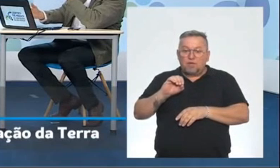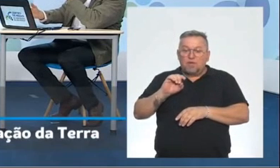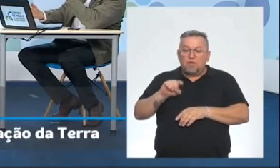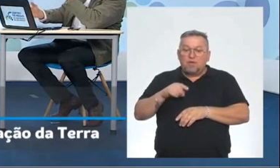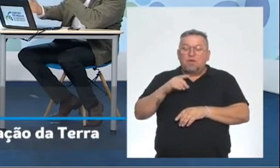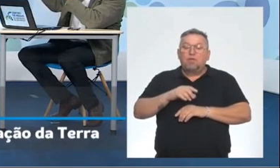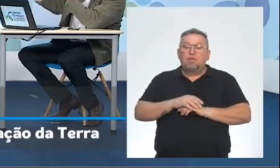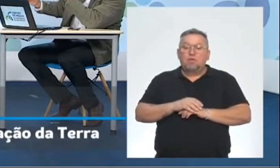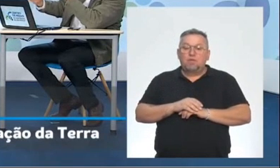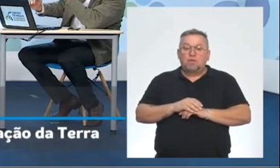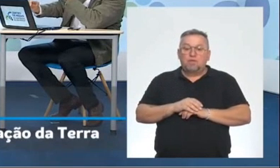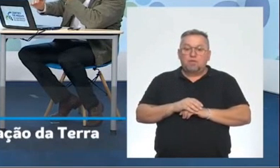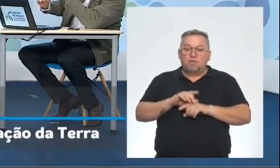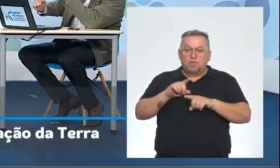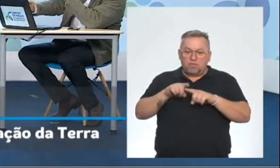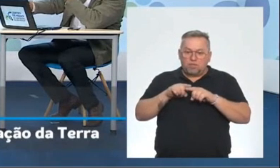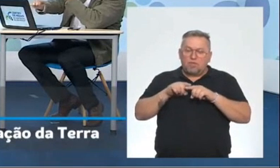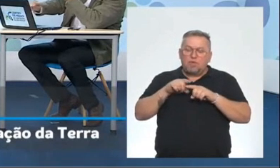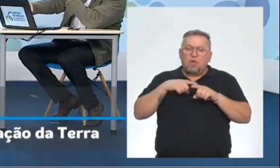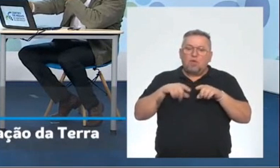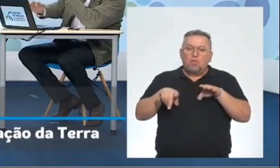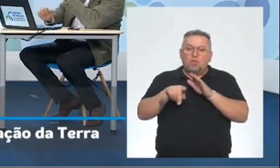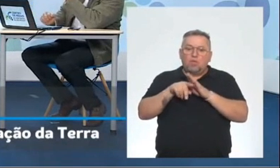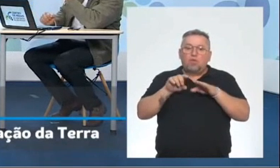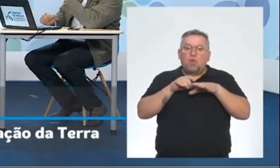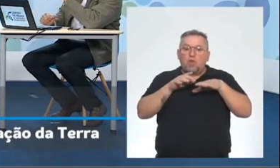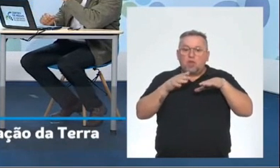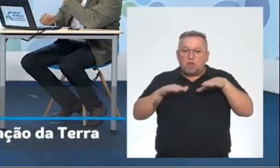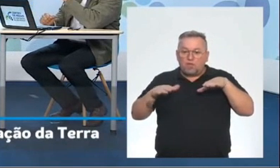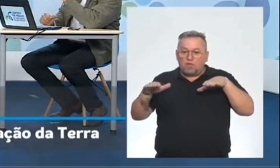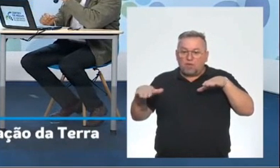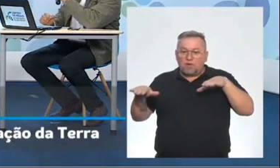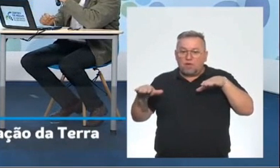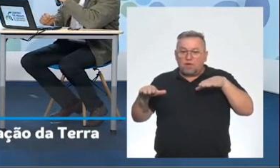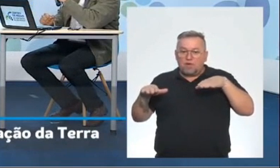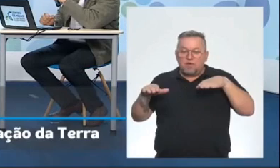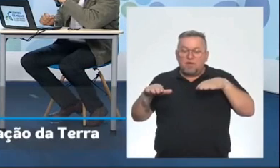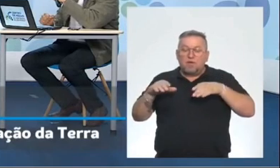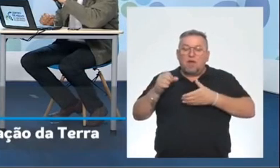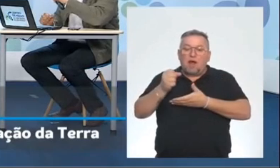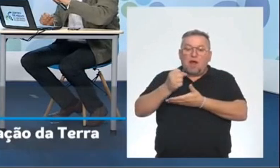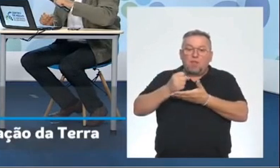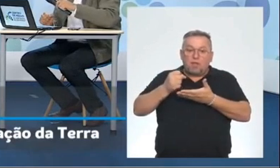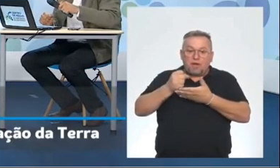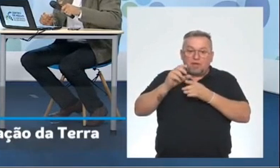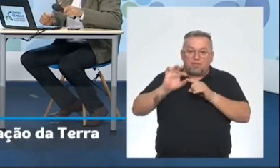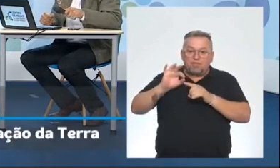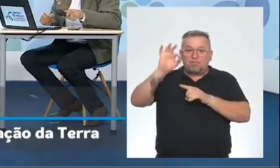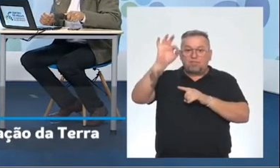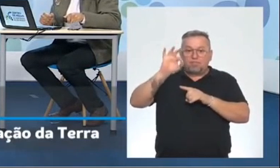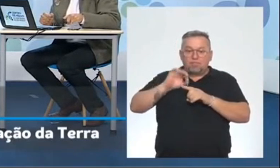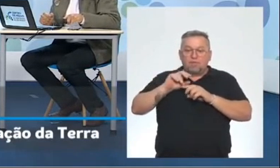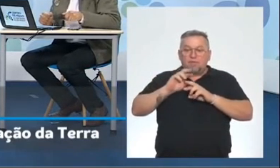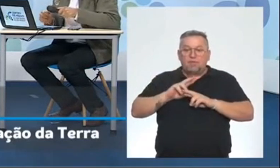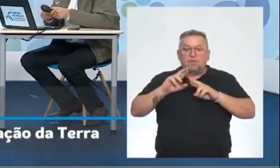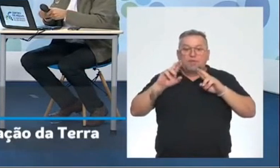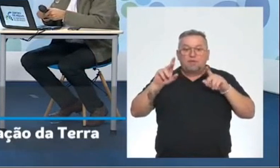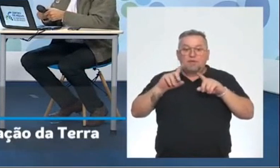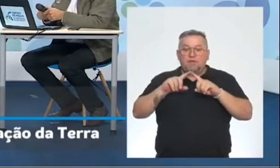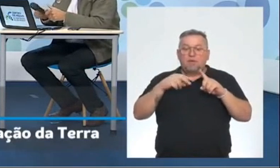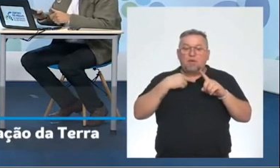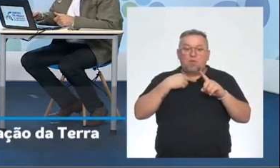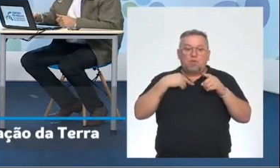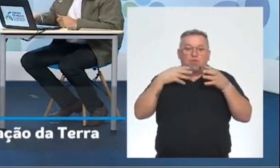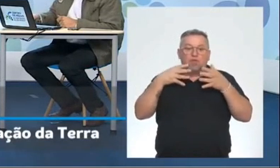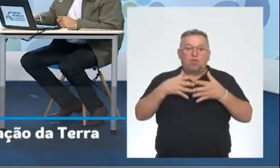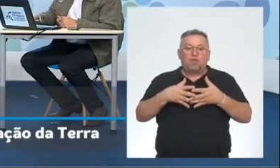ou zero. É por causa justamente do nível do mar que... A base da altitude é o nível do mar, né? Por isso que a diferença... E não pode se